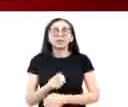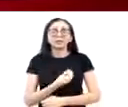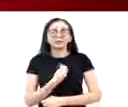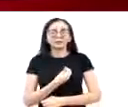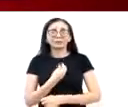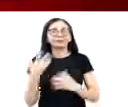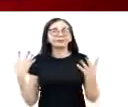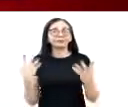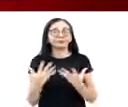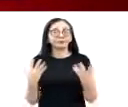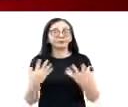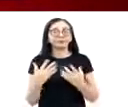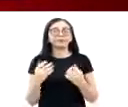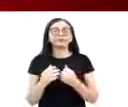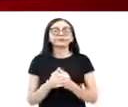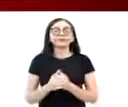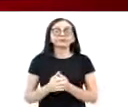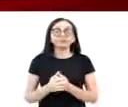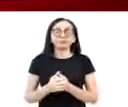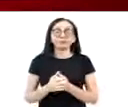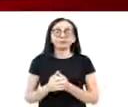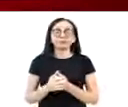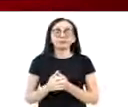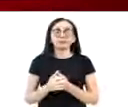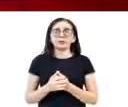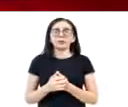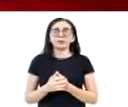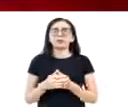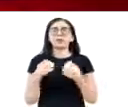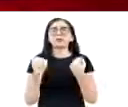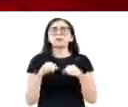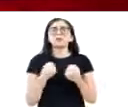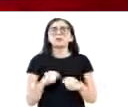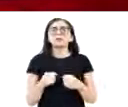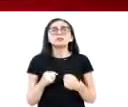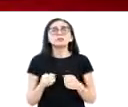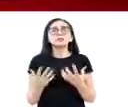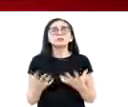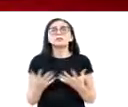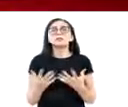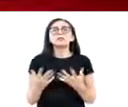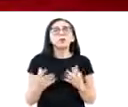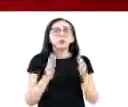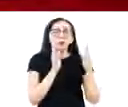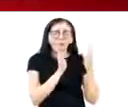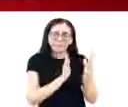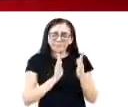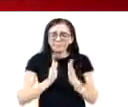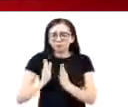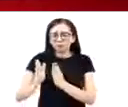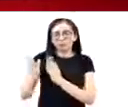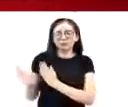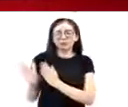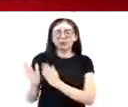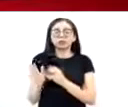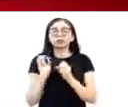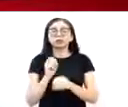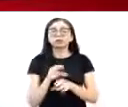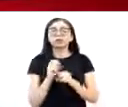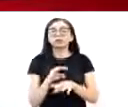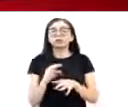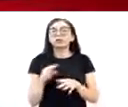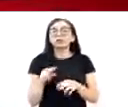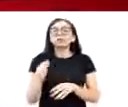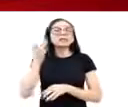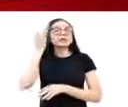são repassadas dentro de uma busca de um processo educacional que nós ainda não